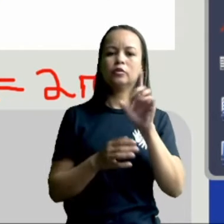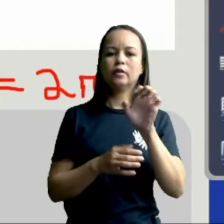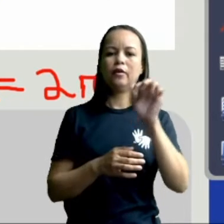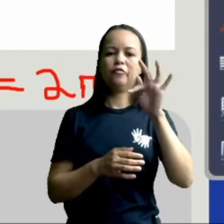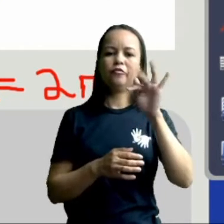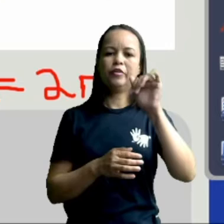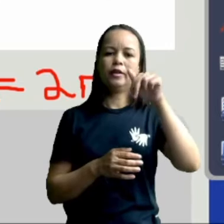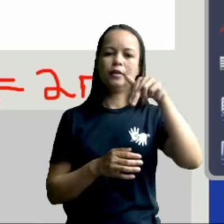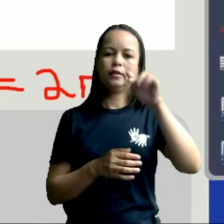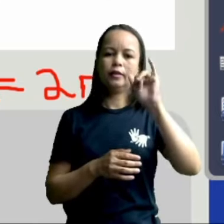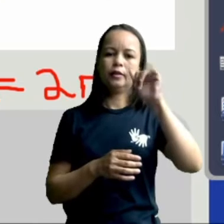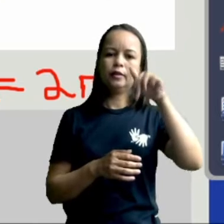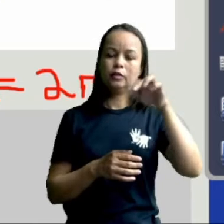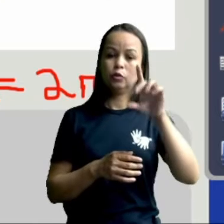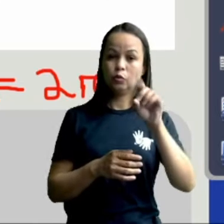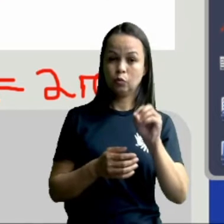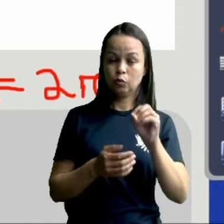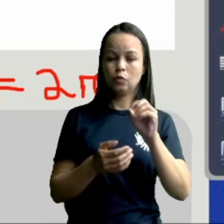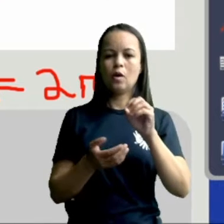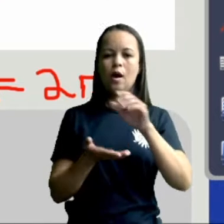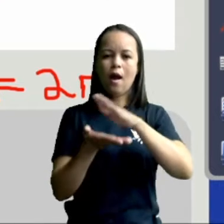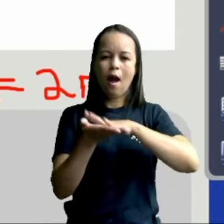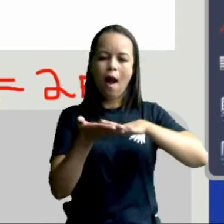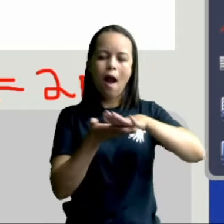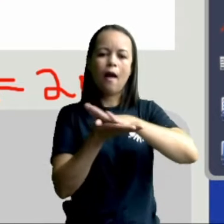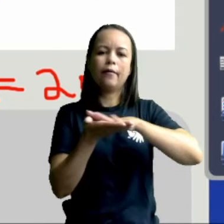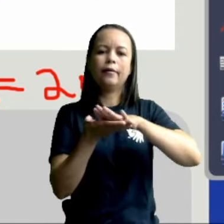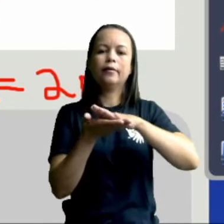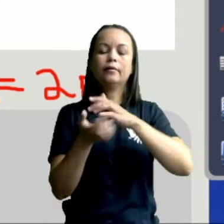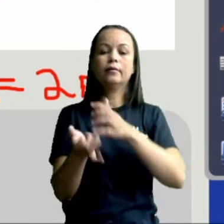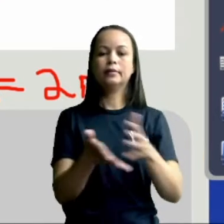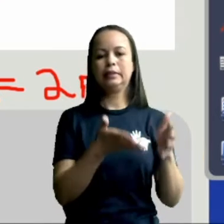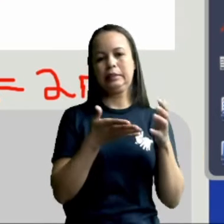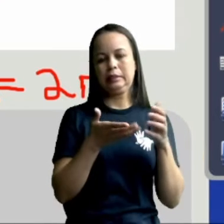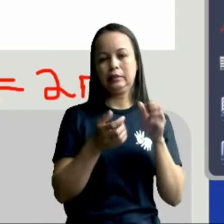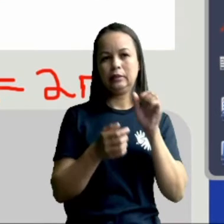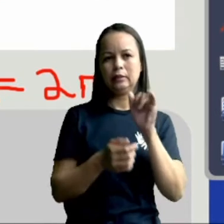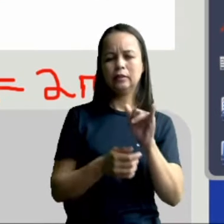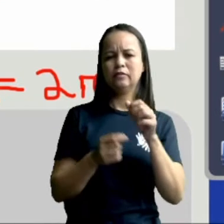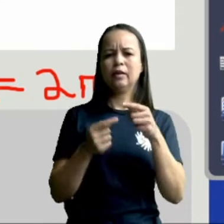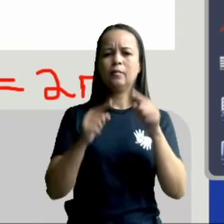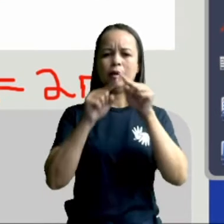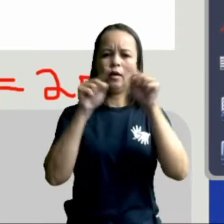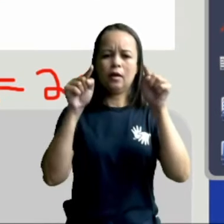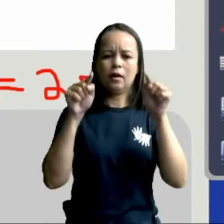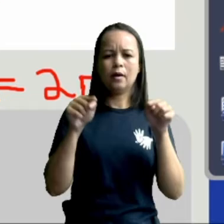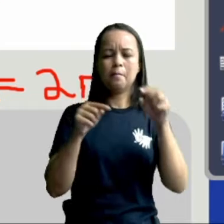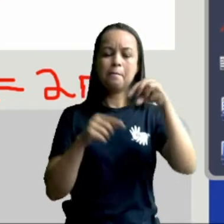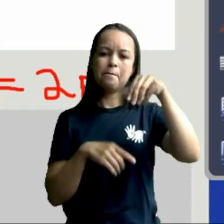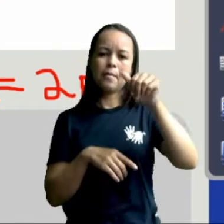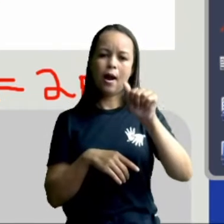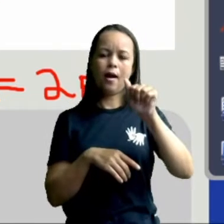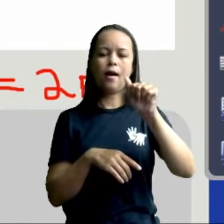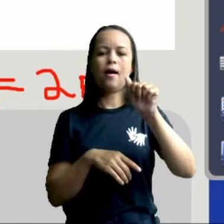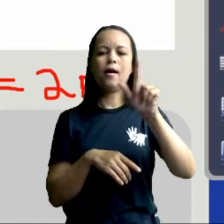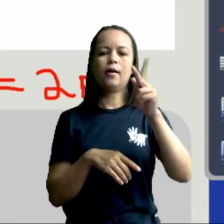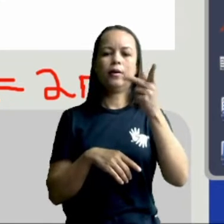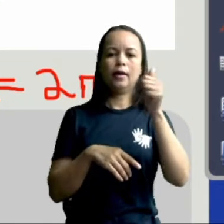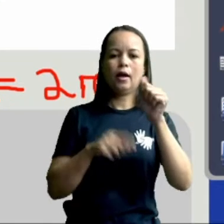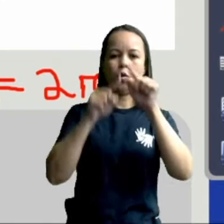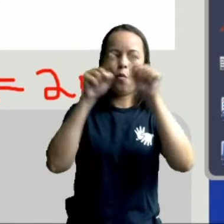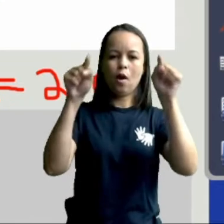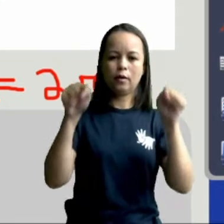área, tá? E a área para ser encontrada, se tiver na malha quadriculada, a gente consegue contar e ter uma ideia